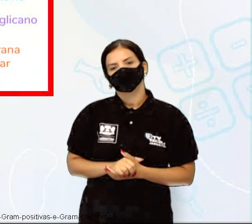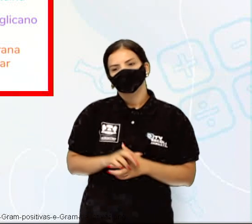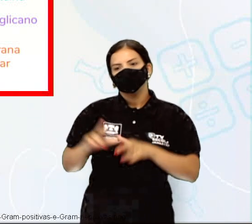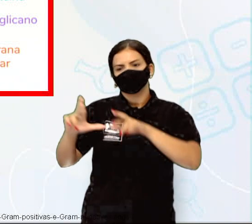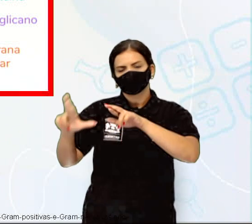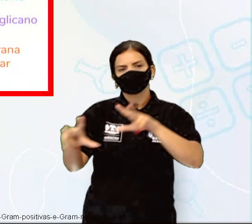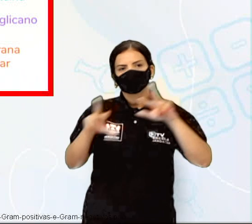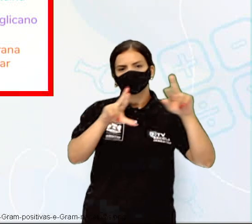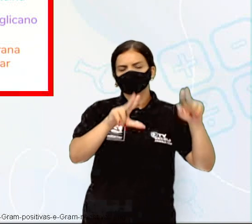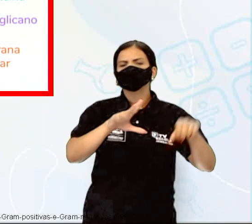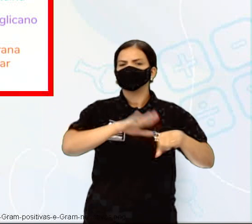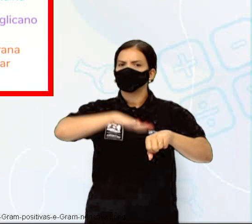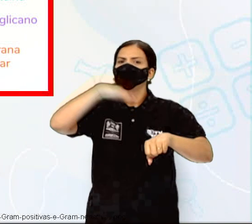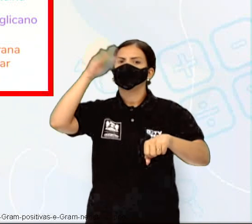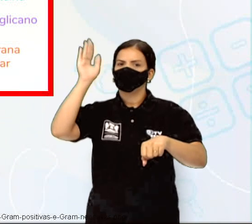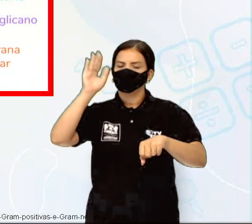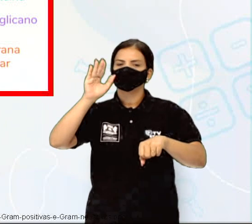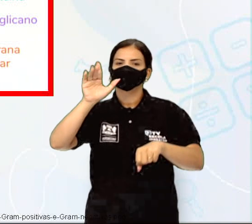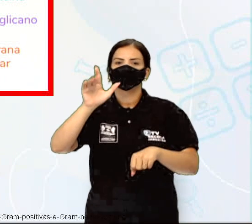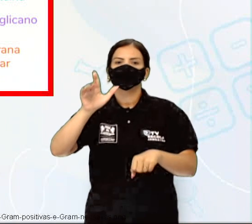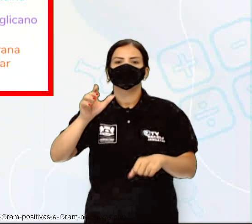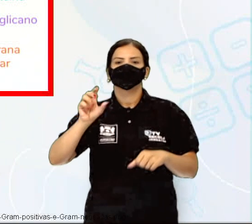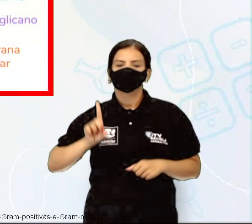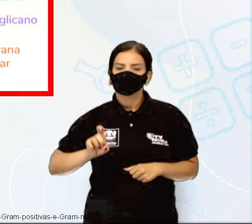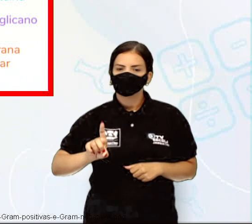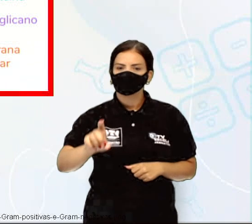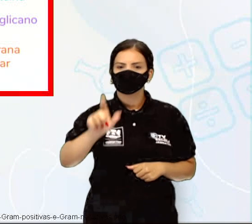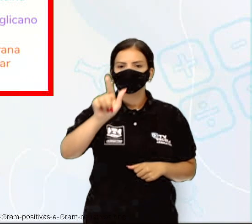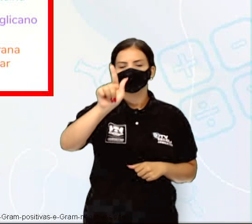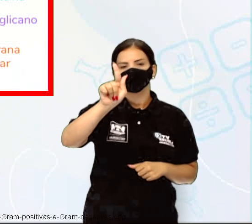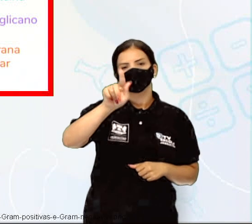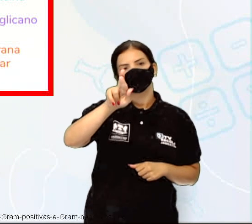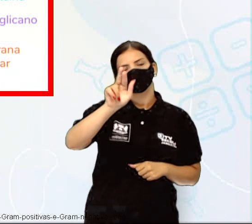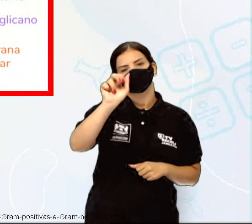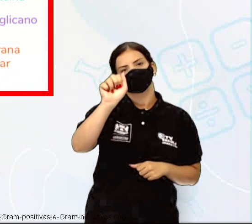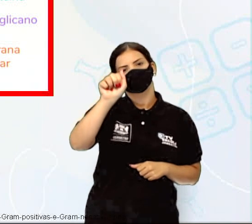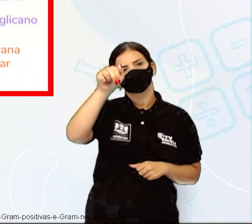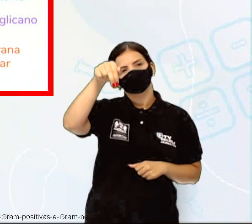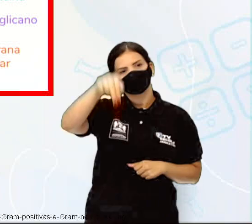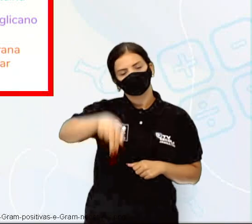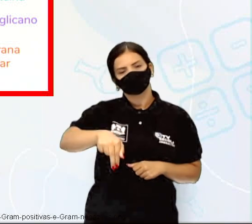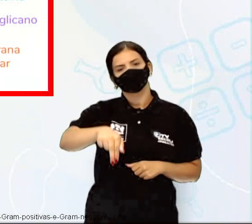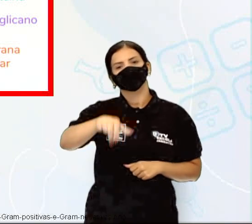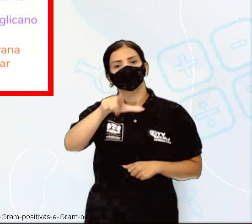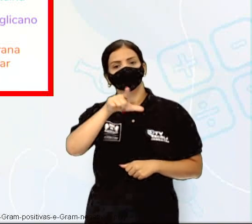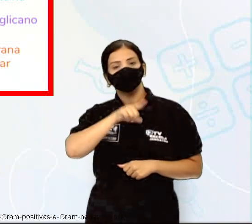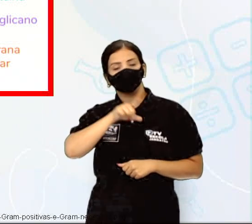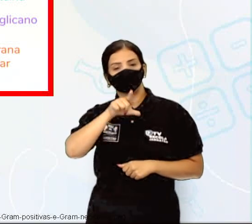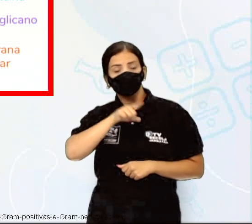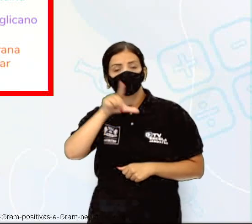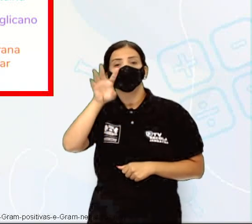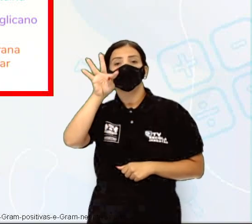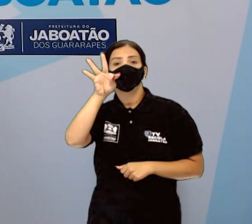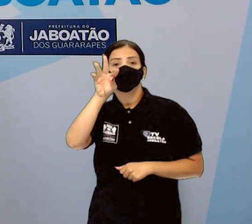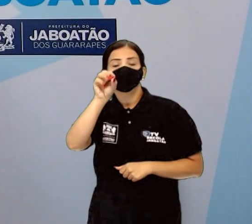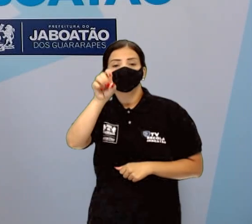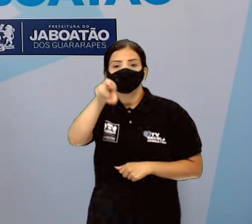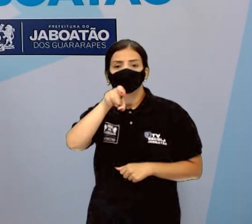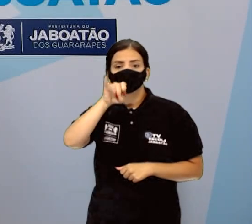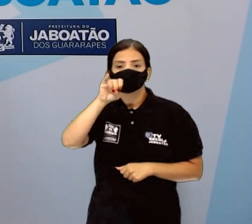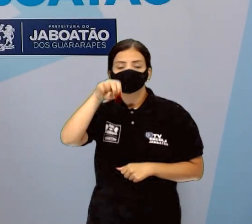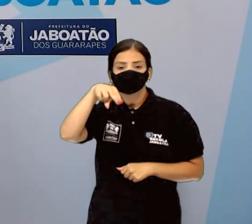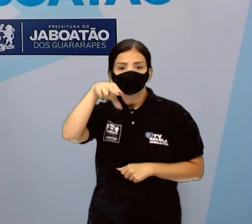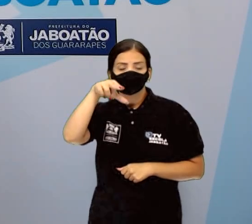nas bactérias gram-negativas existe essa camada de lipopolissacarídeo, que é um tipo de toxina que faz com que a maioria das